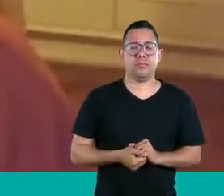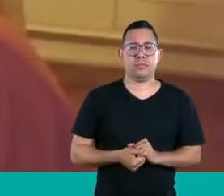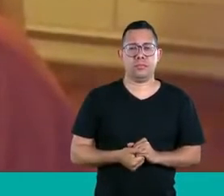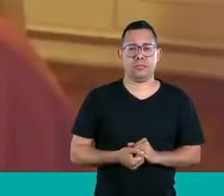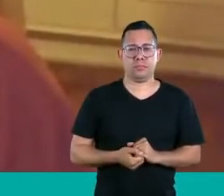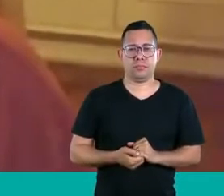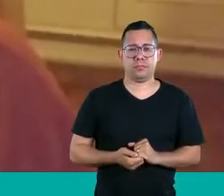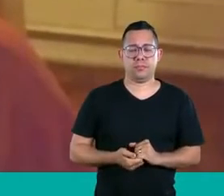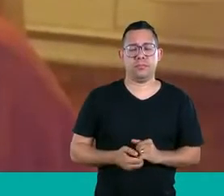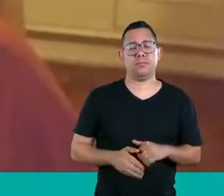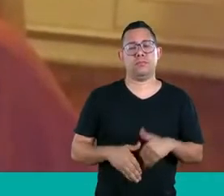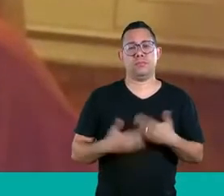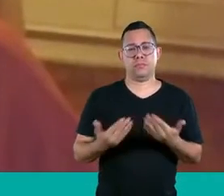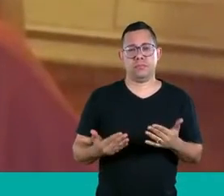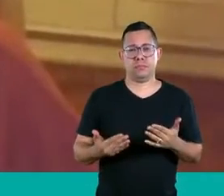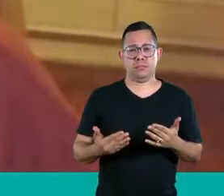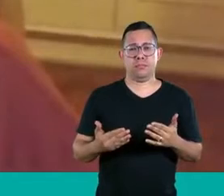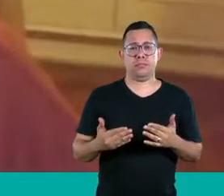Na educação,